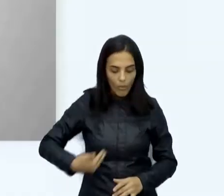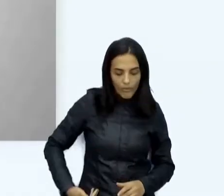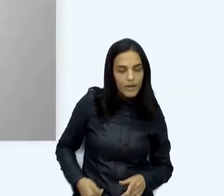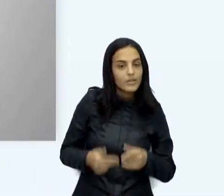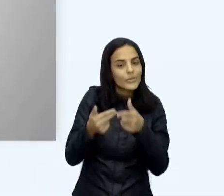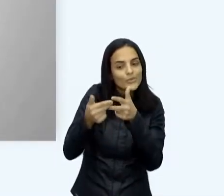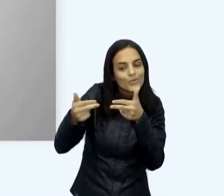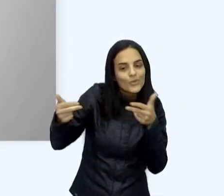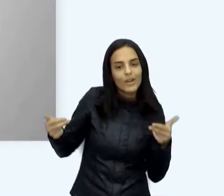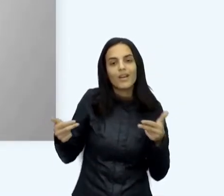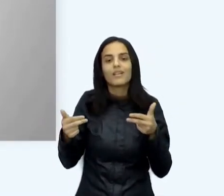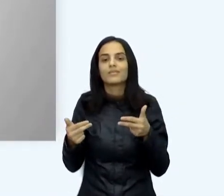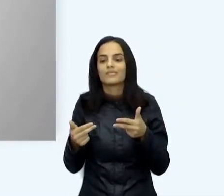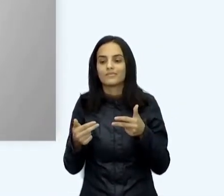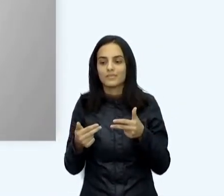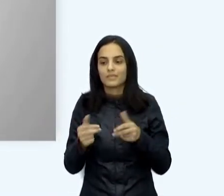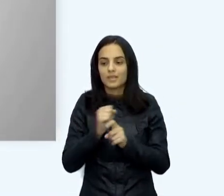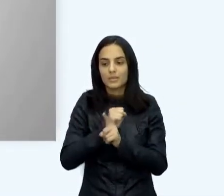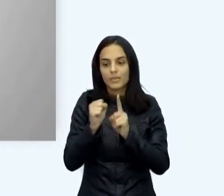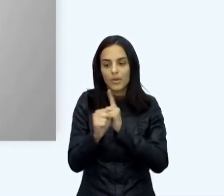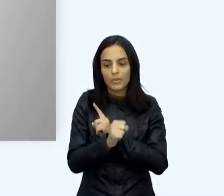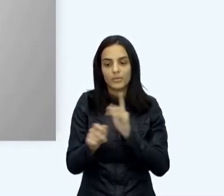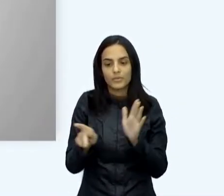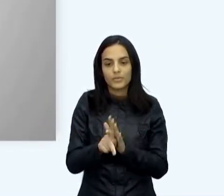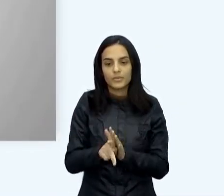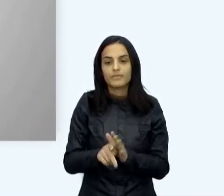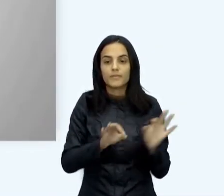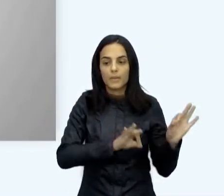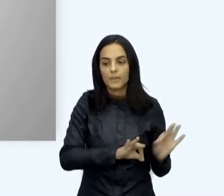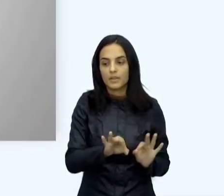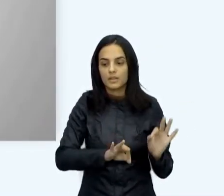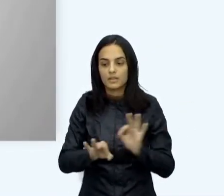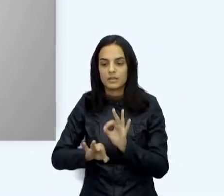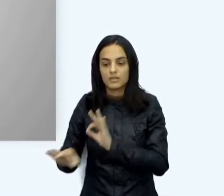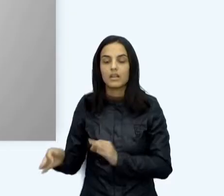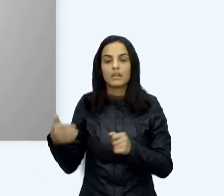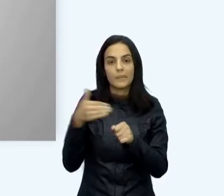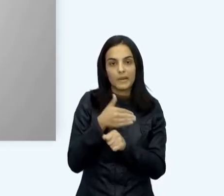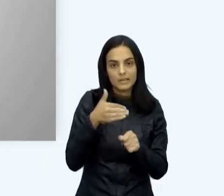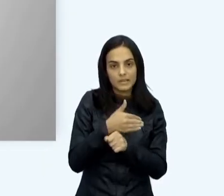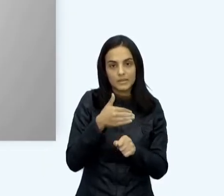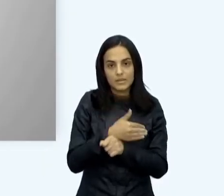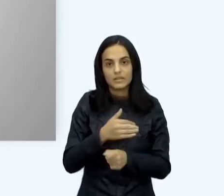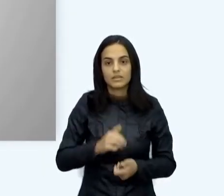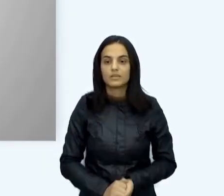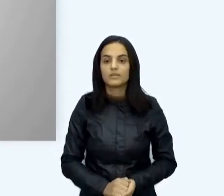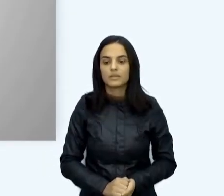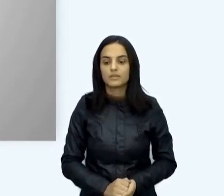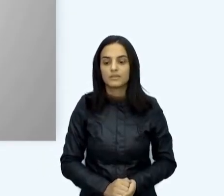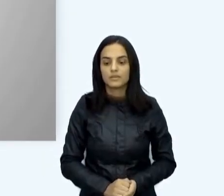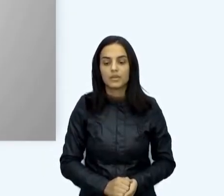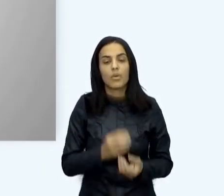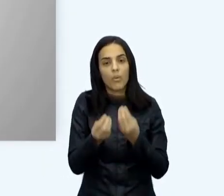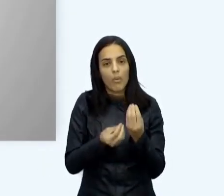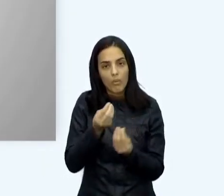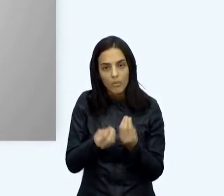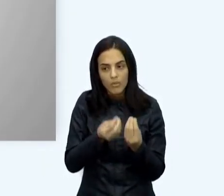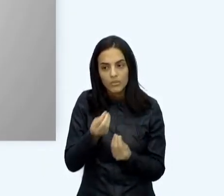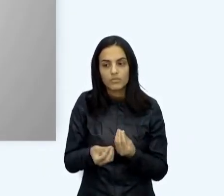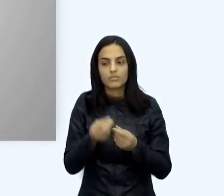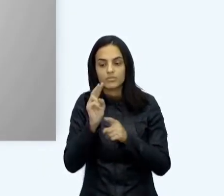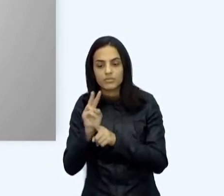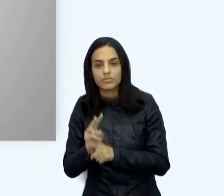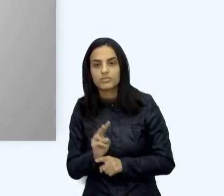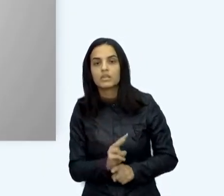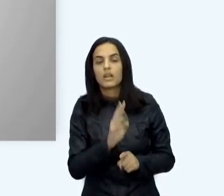e vários segmentos da sociedade, de forma planejada e participativa. Como? Uma